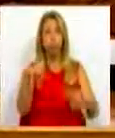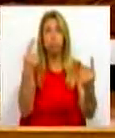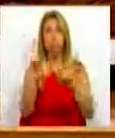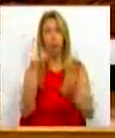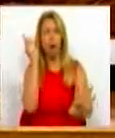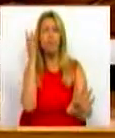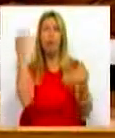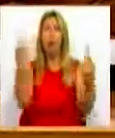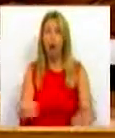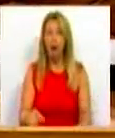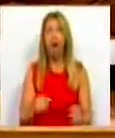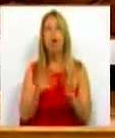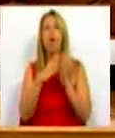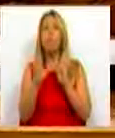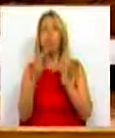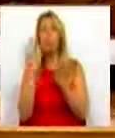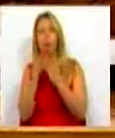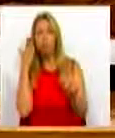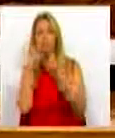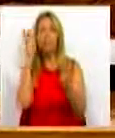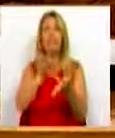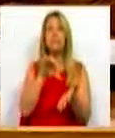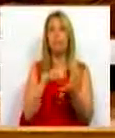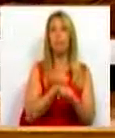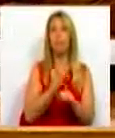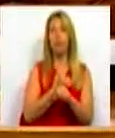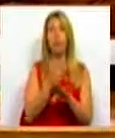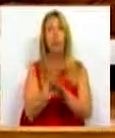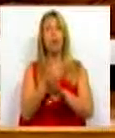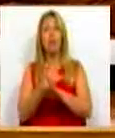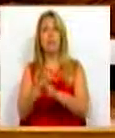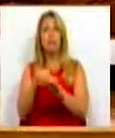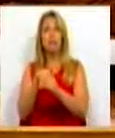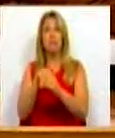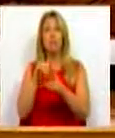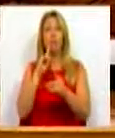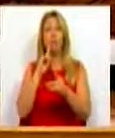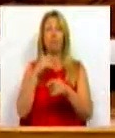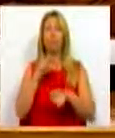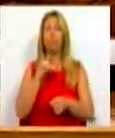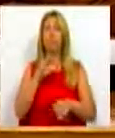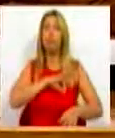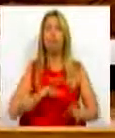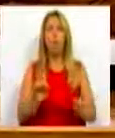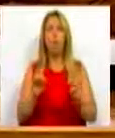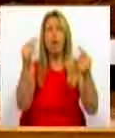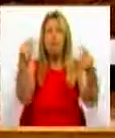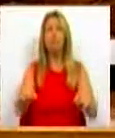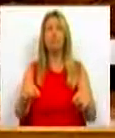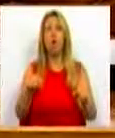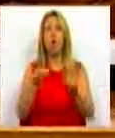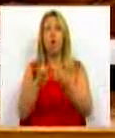ponha mais a tónica no trabalho dos centros de emprego e dos gabinetes de inserção profissional, não apenas para fins de fiscalização, mas sim para trabalho efetivo